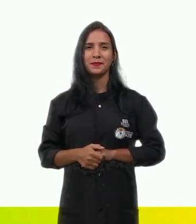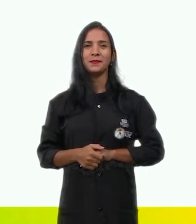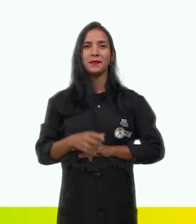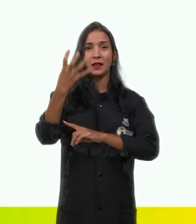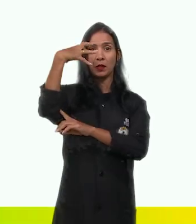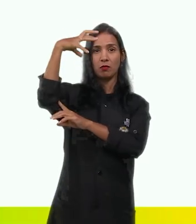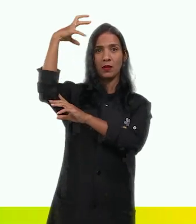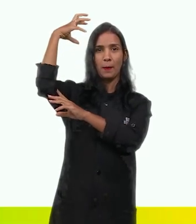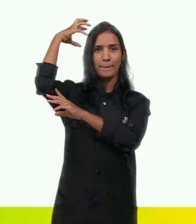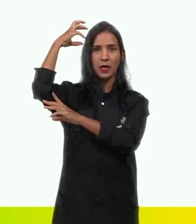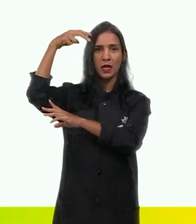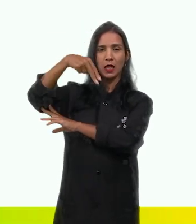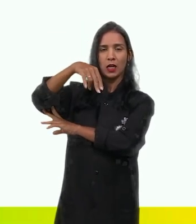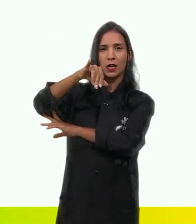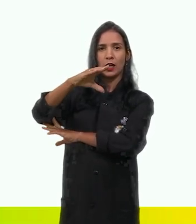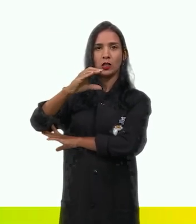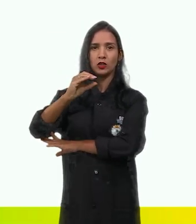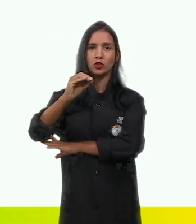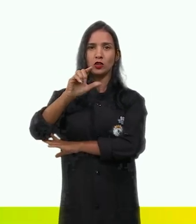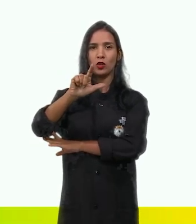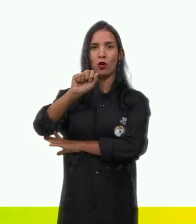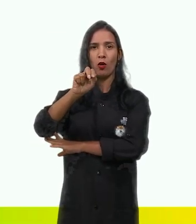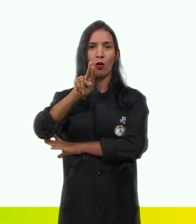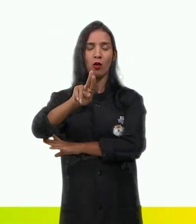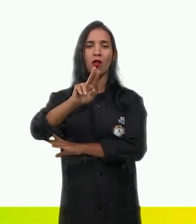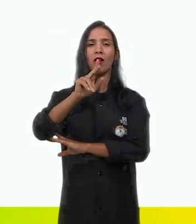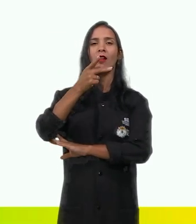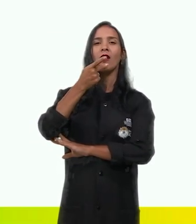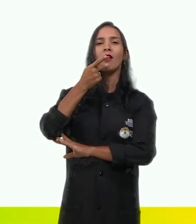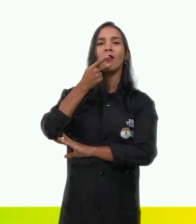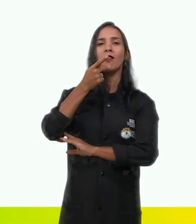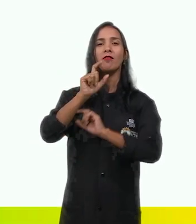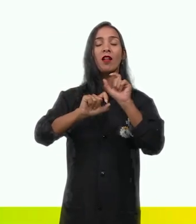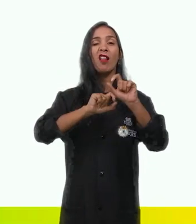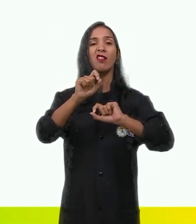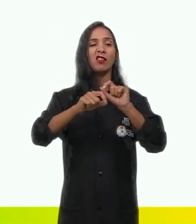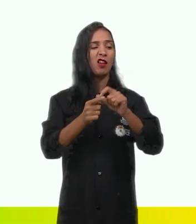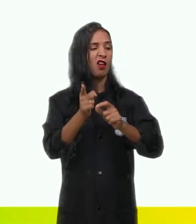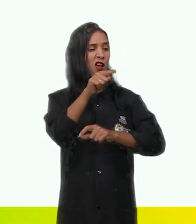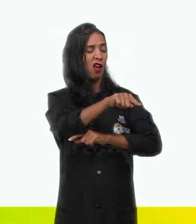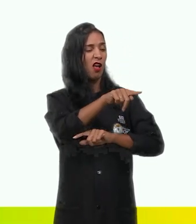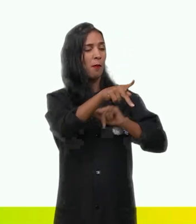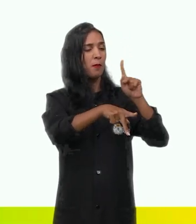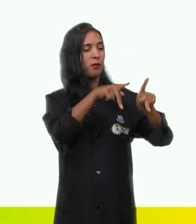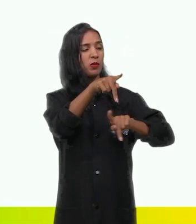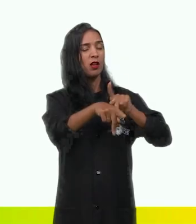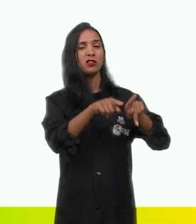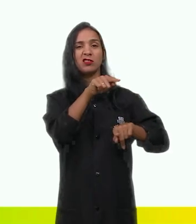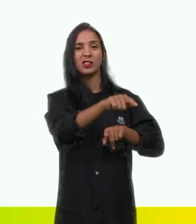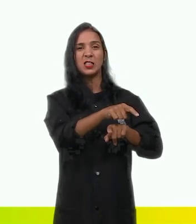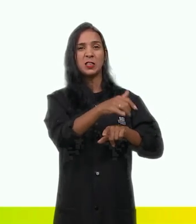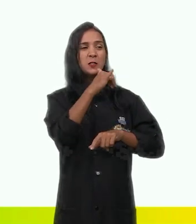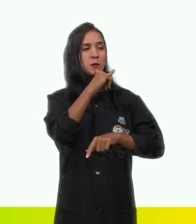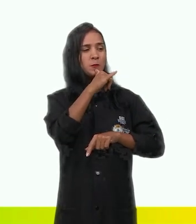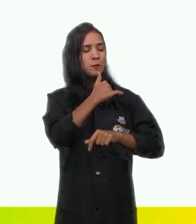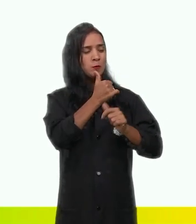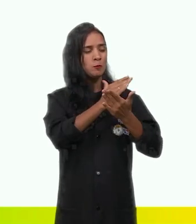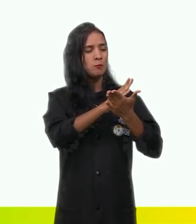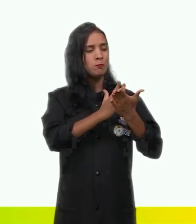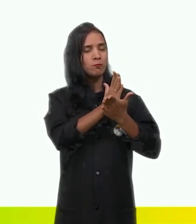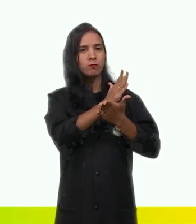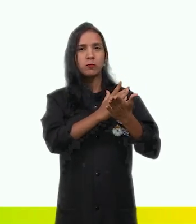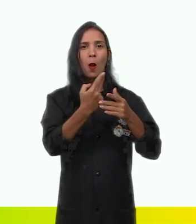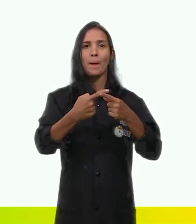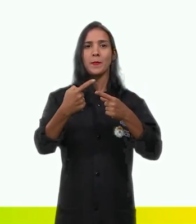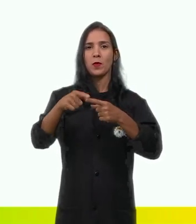II, ele deixava a população extremamente descontente, porque a Rússia era um